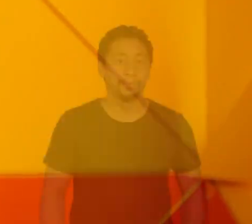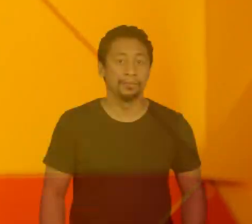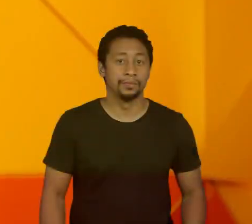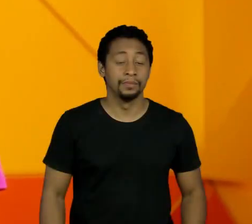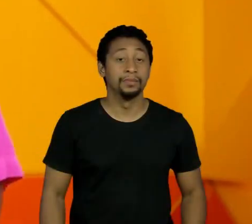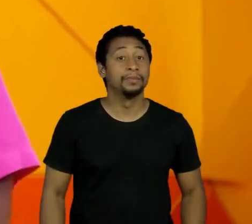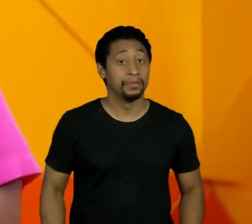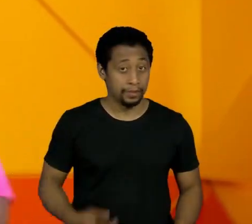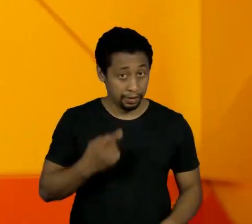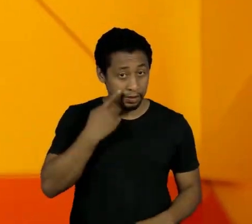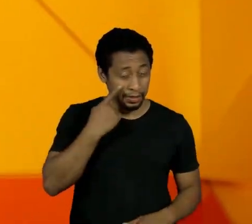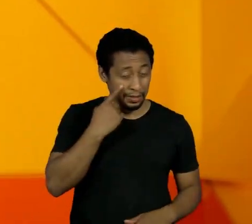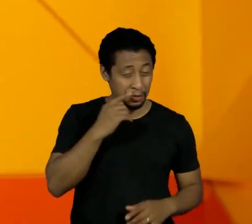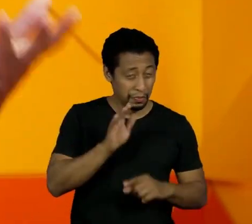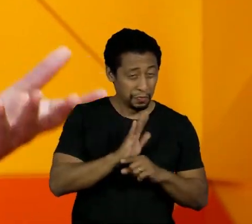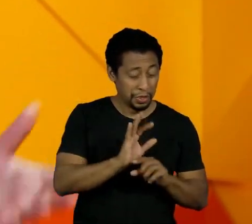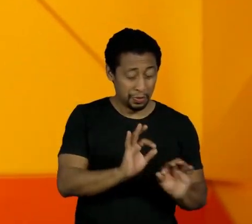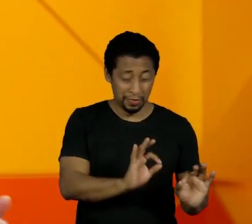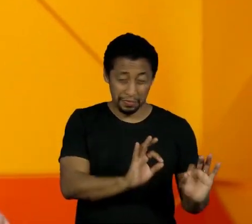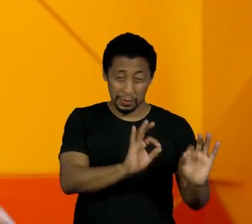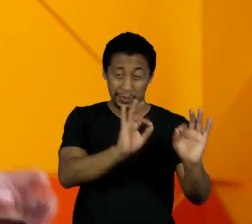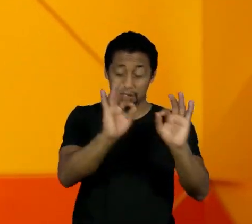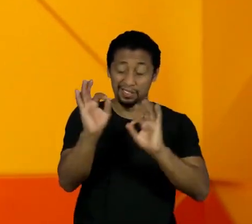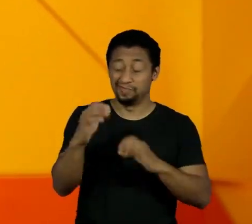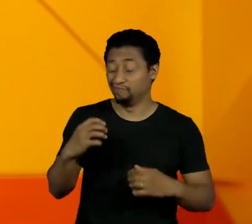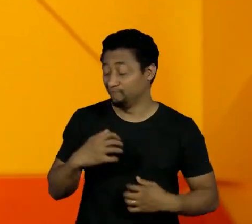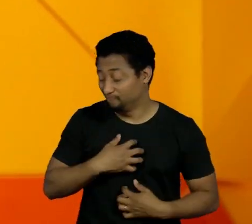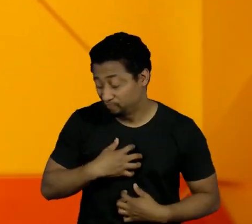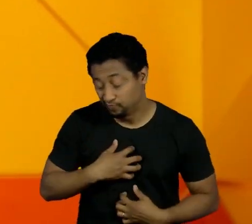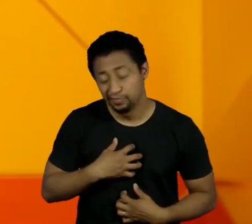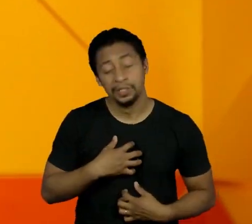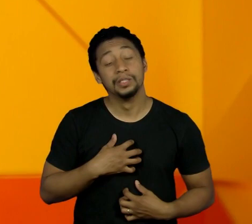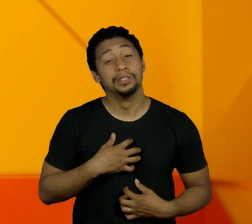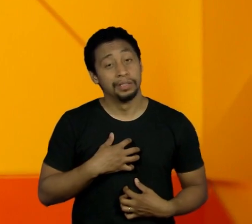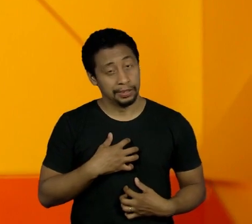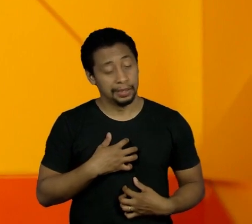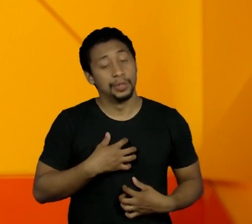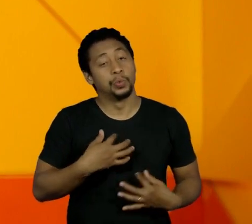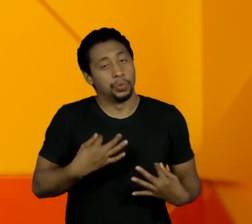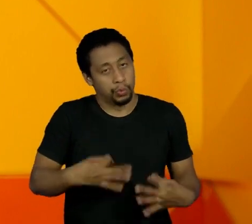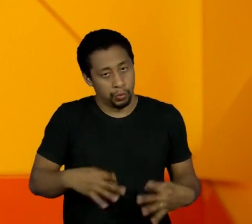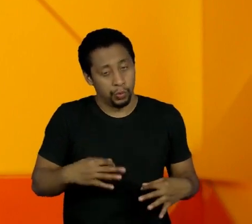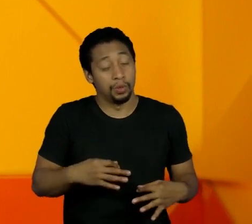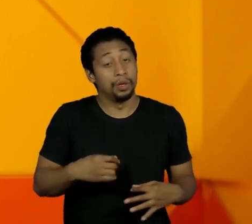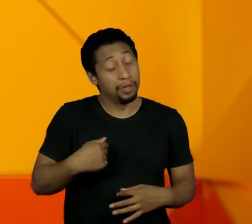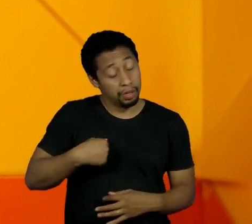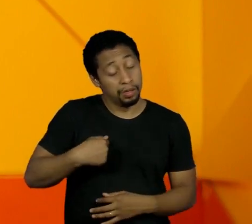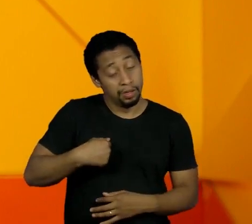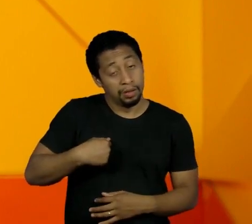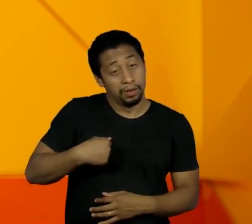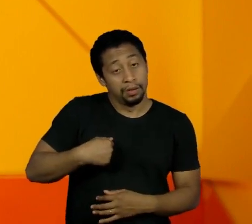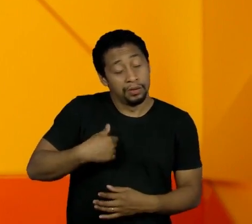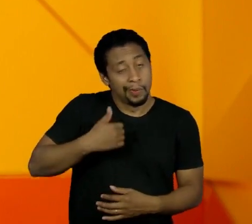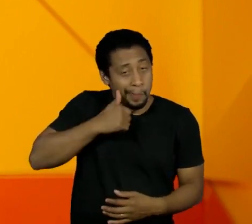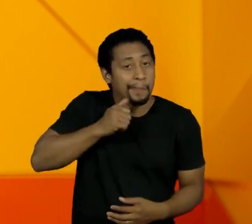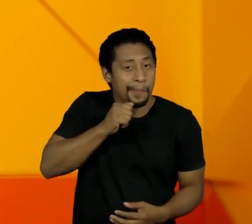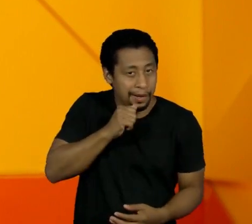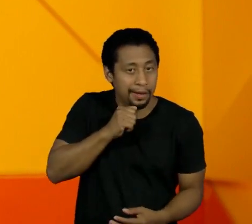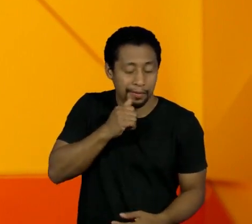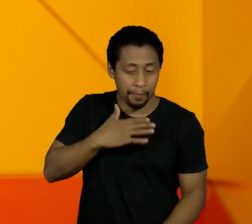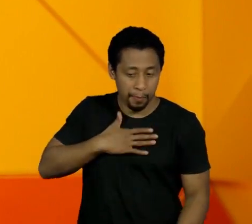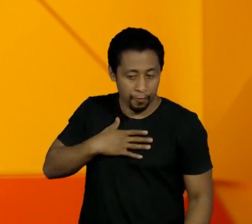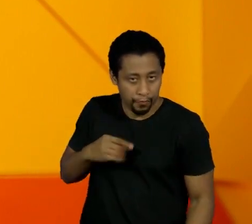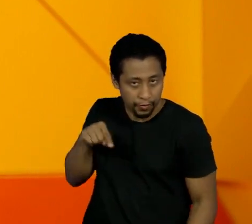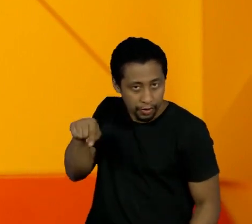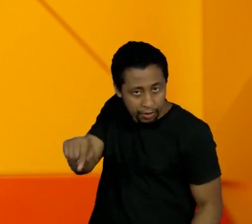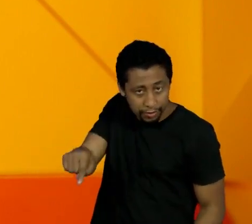Esse VT me causa muita dor, até porque sou mãe de um jovem negro de 18 anos e eu sei exatamente o que são essas histórias dentro da